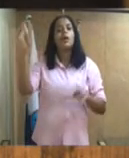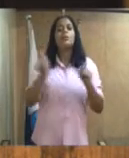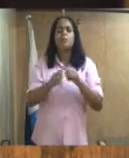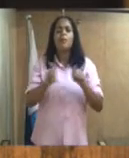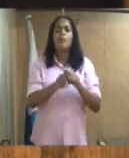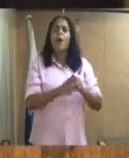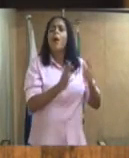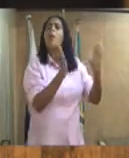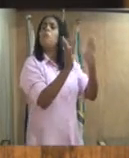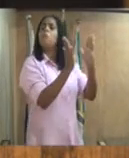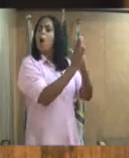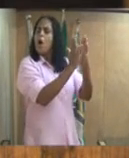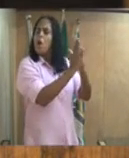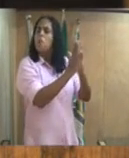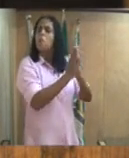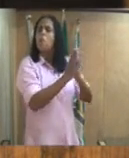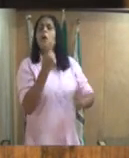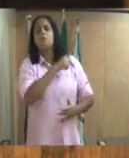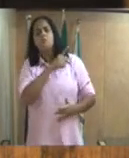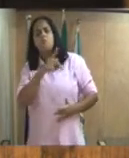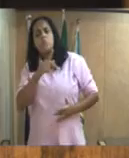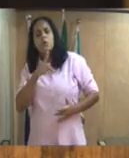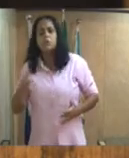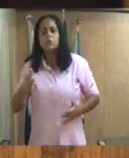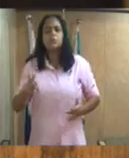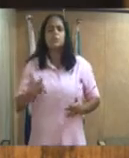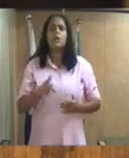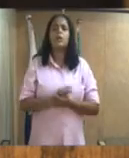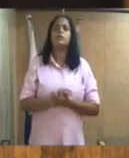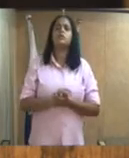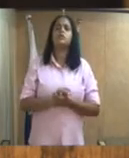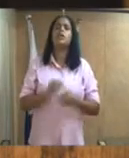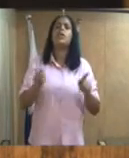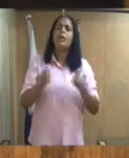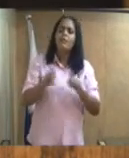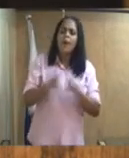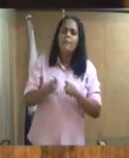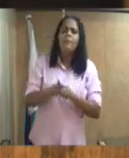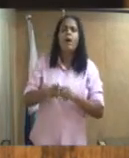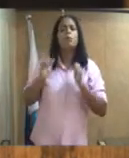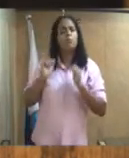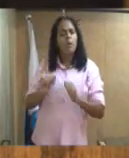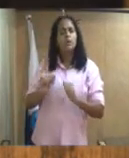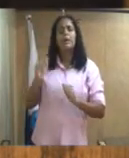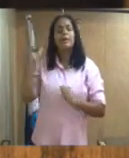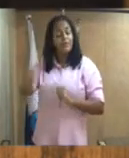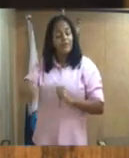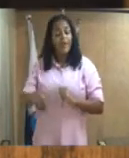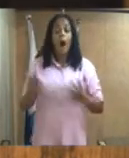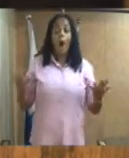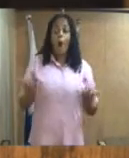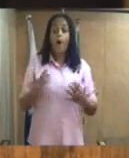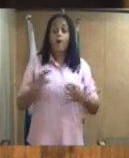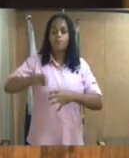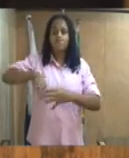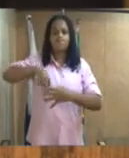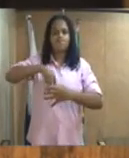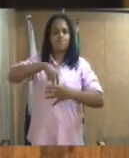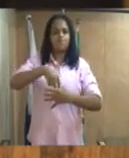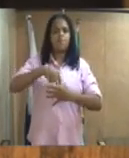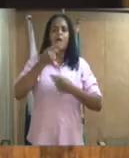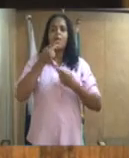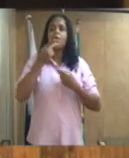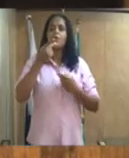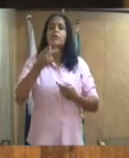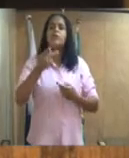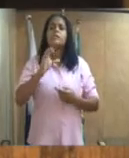senhor presidente, excelentíssimo senhor presidente dessa casa. Também não poderia deixar de vir essa noite falar um pouquinho da